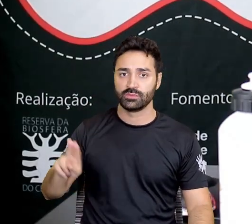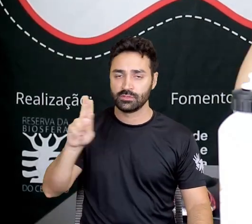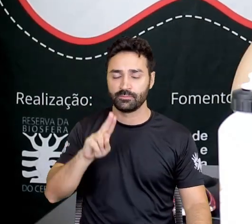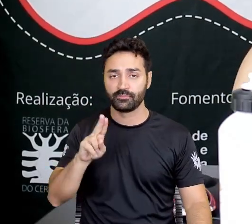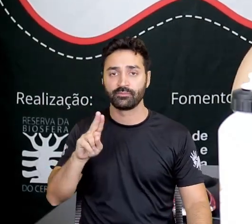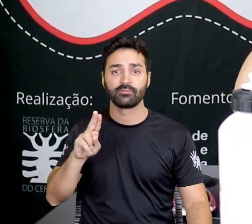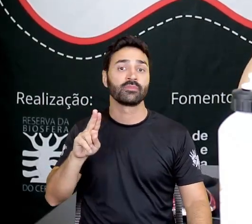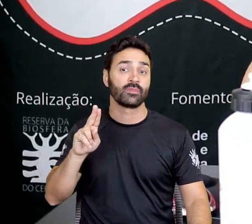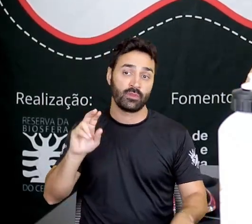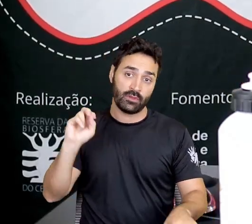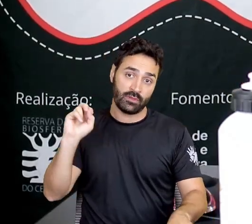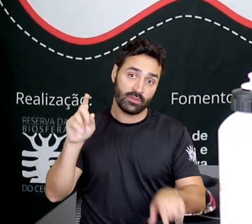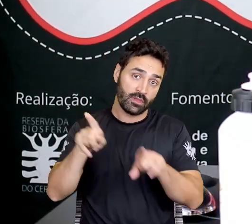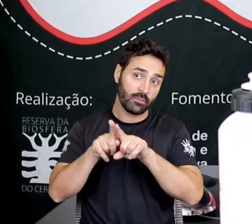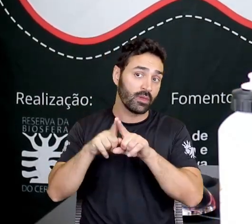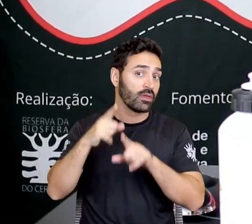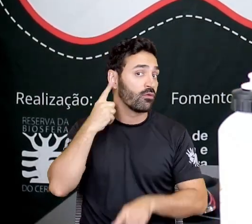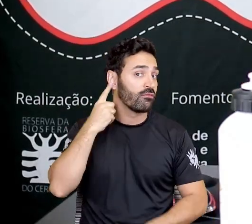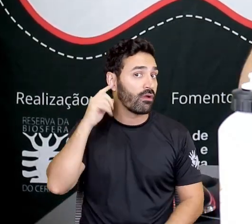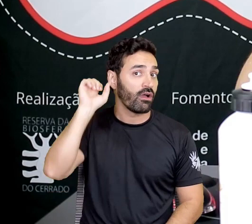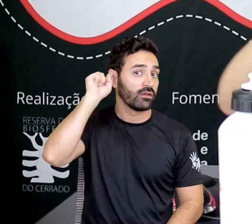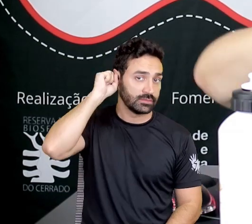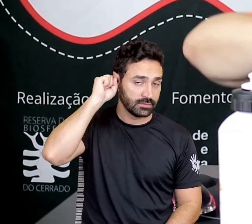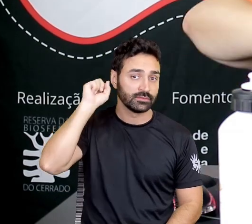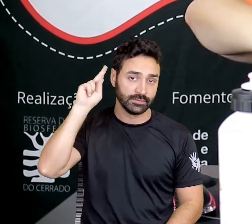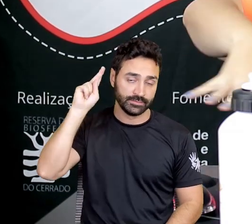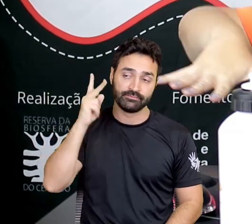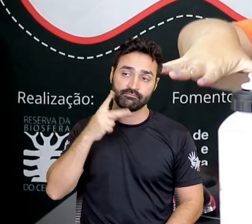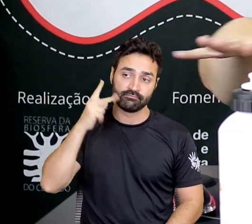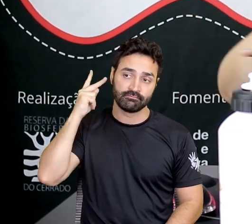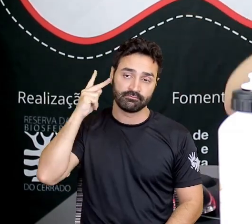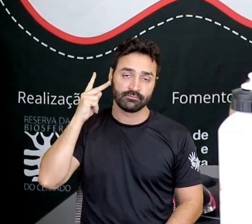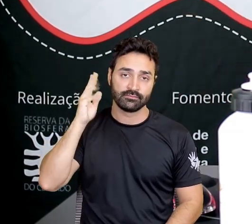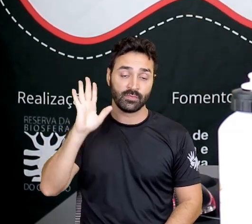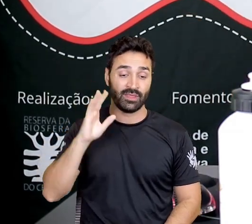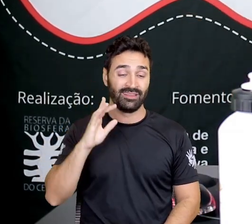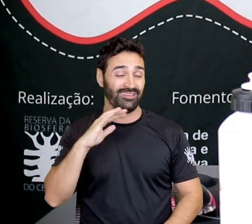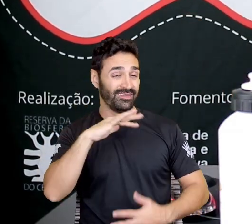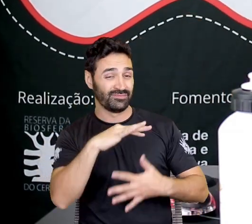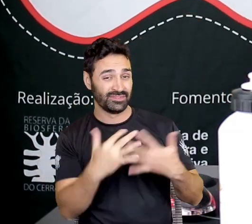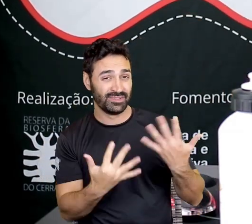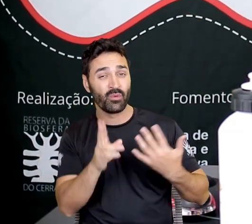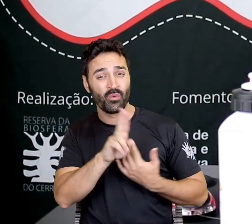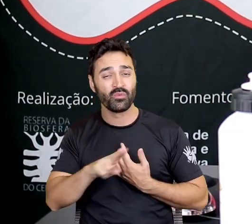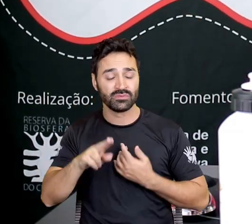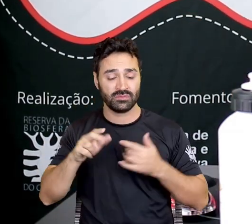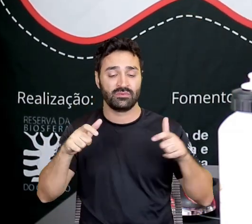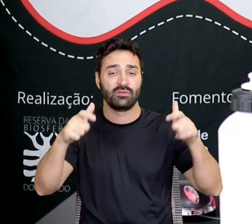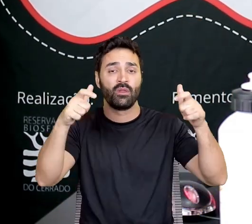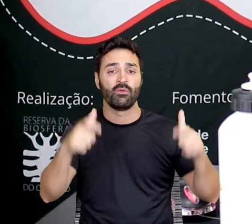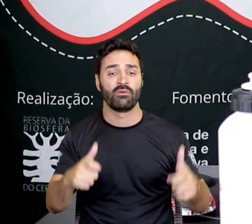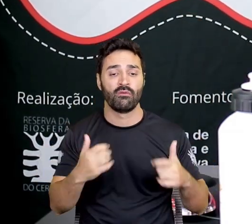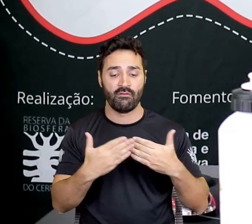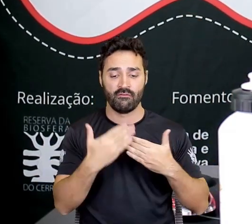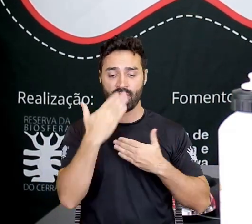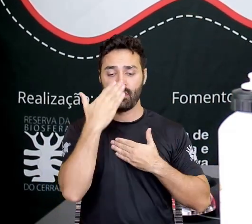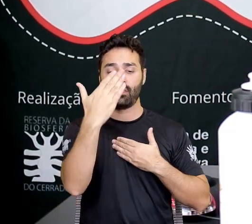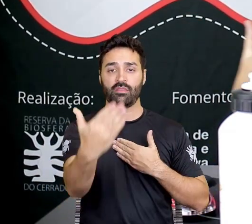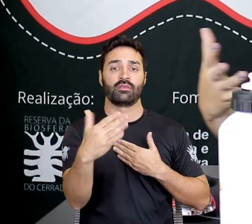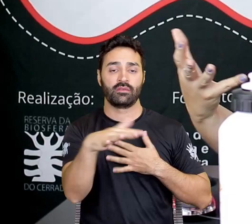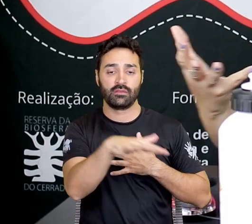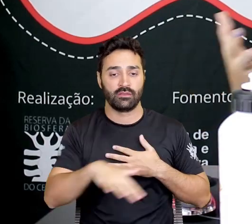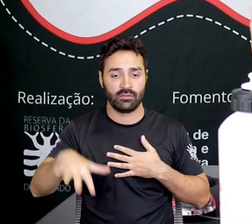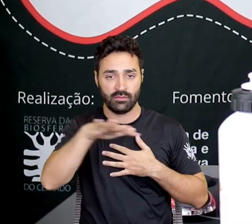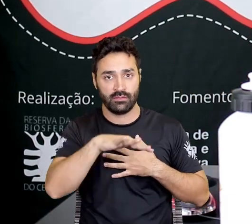e os ouvidos para perceber, a língua de sinais a gente usa o espaço que tem à nossa frente. Então, para que ela